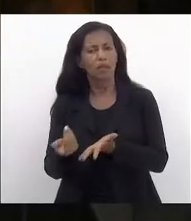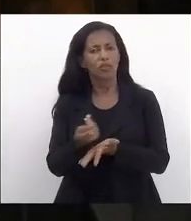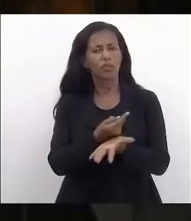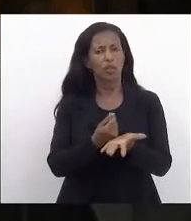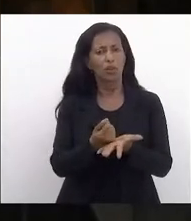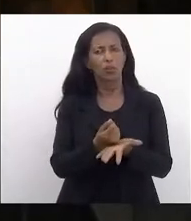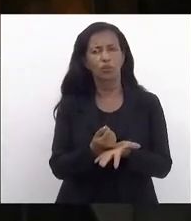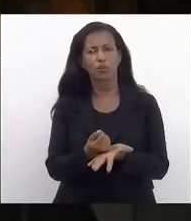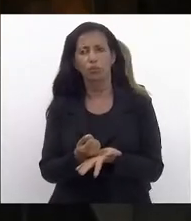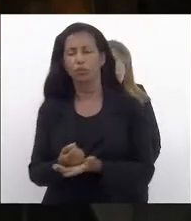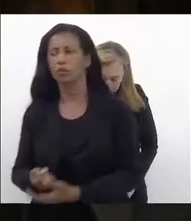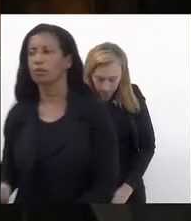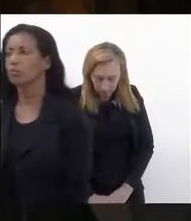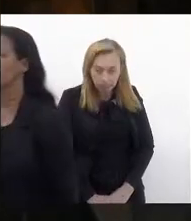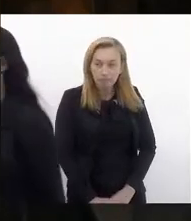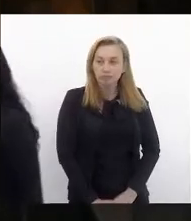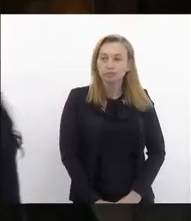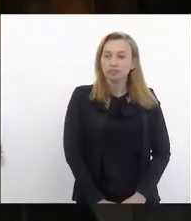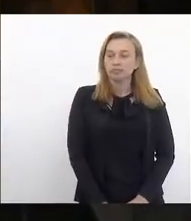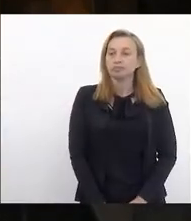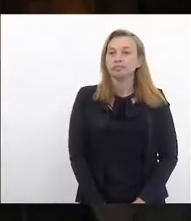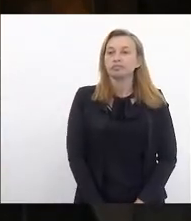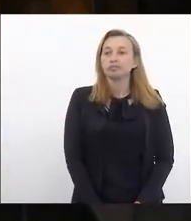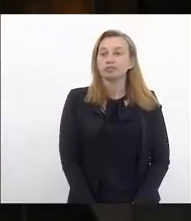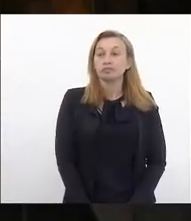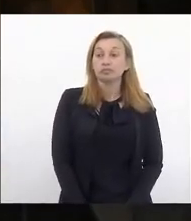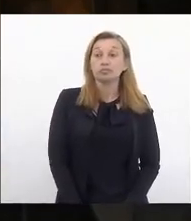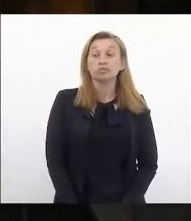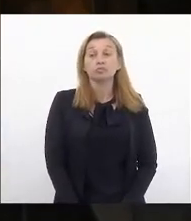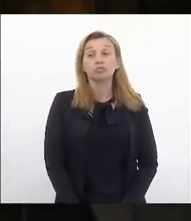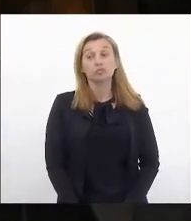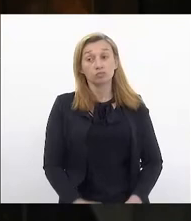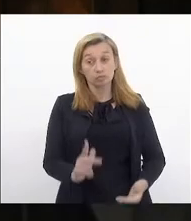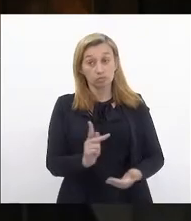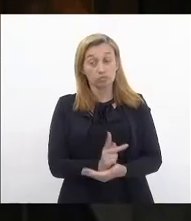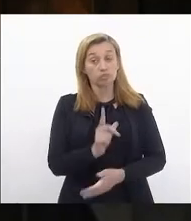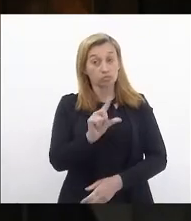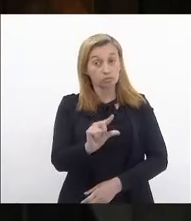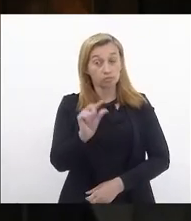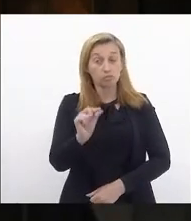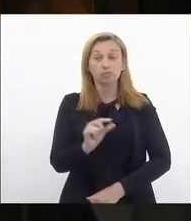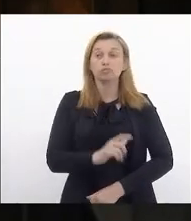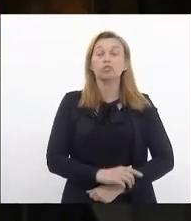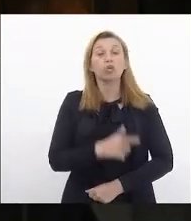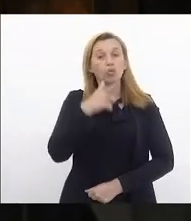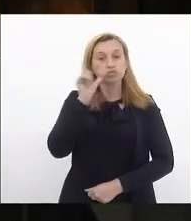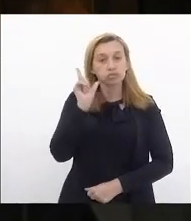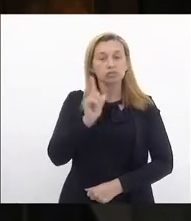continuados isso aconteceu essa decisão ontem à noite